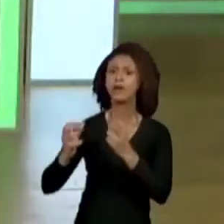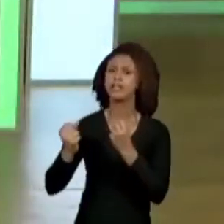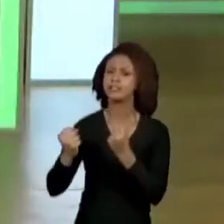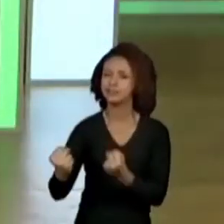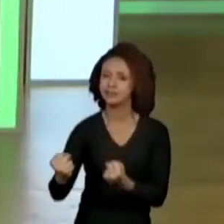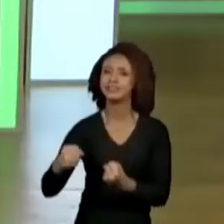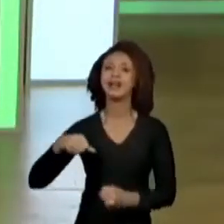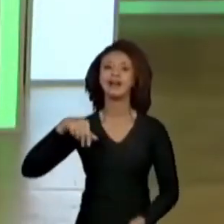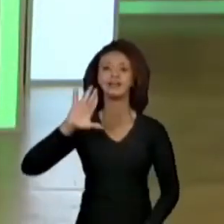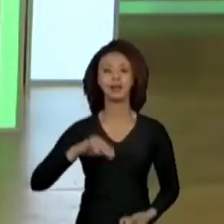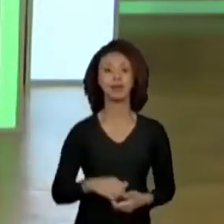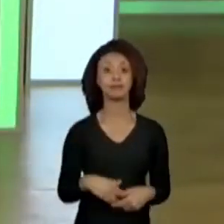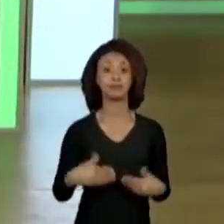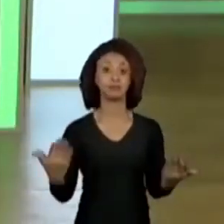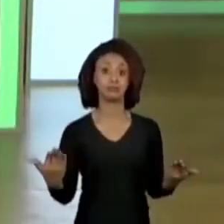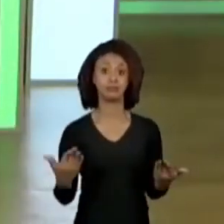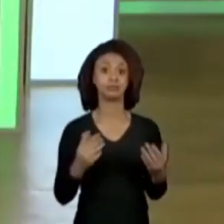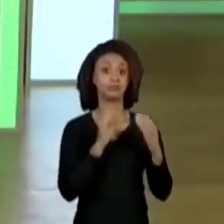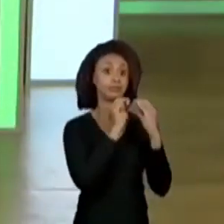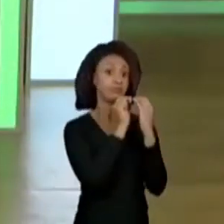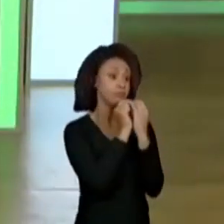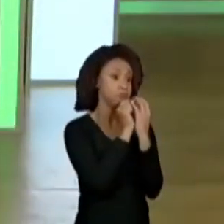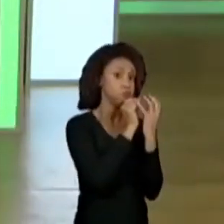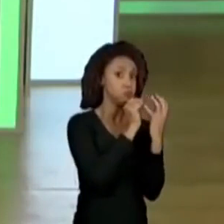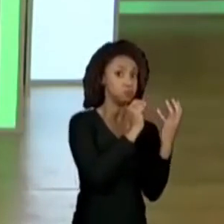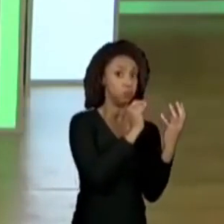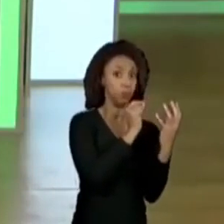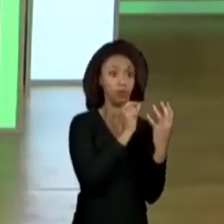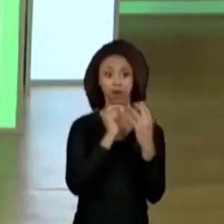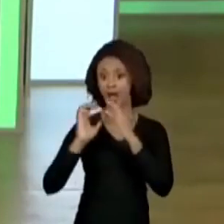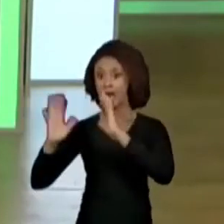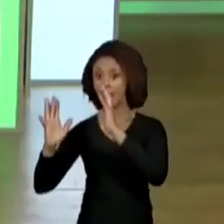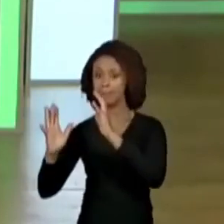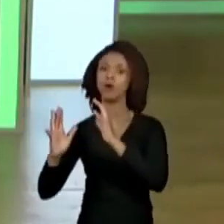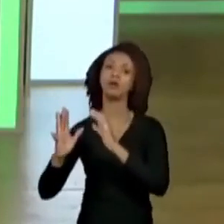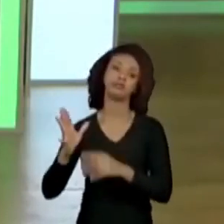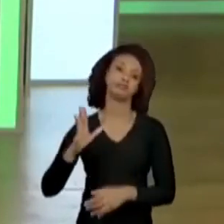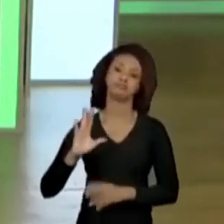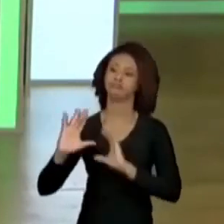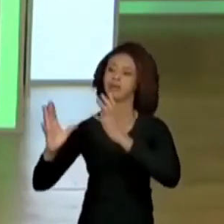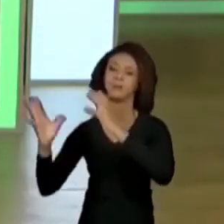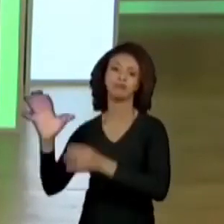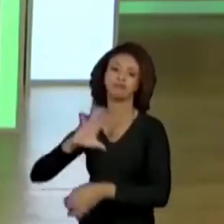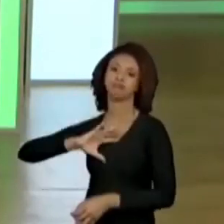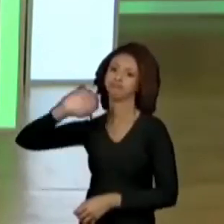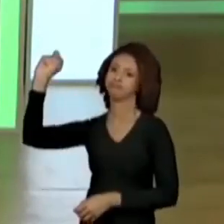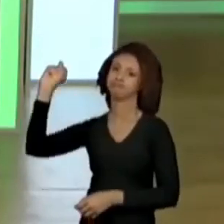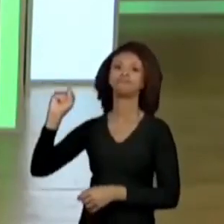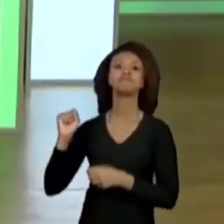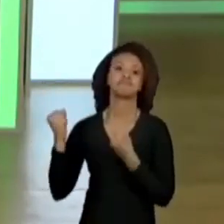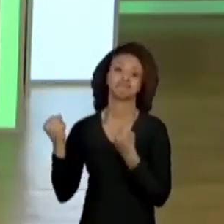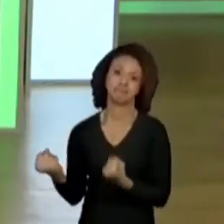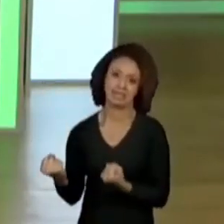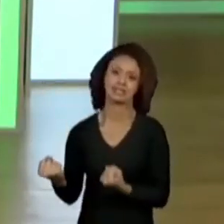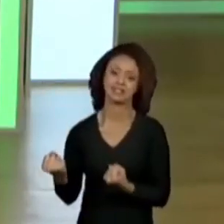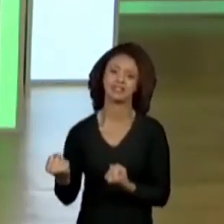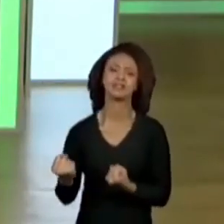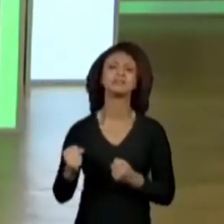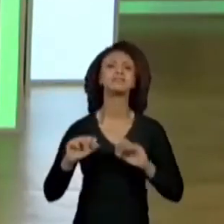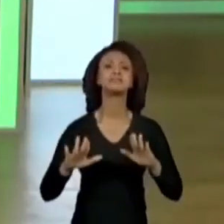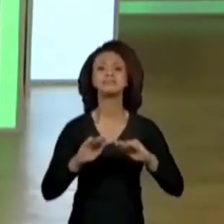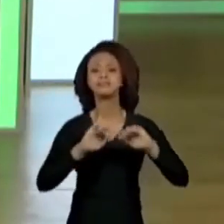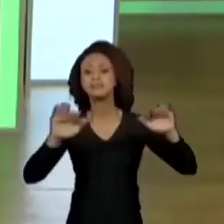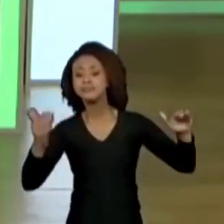aqui, entre a bexiga e a bola ganhou no requisito mais pesada. O que que será que a gente tem